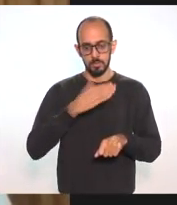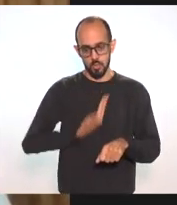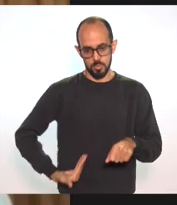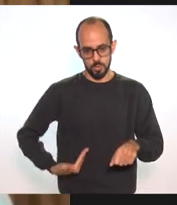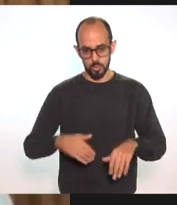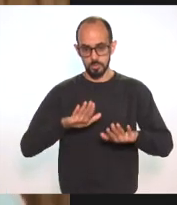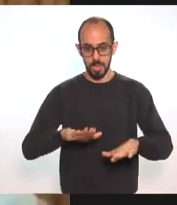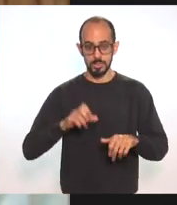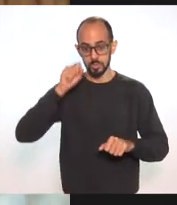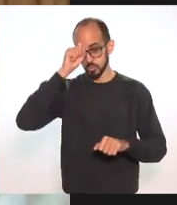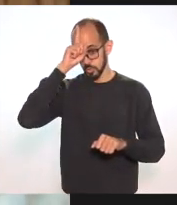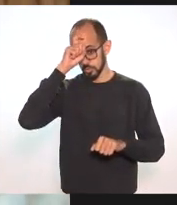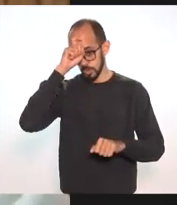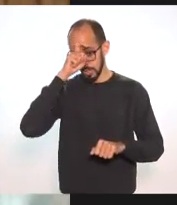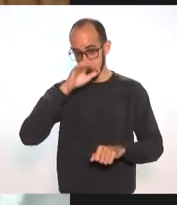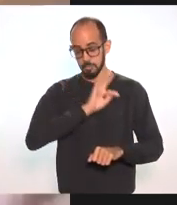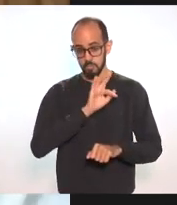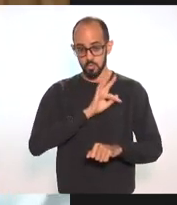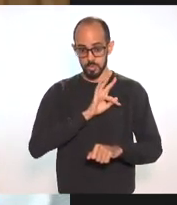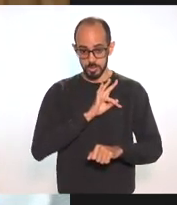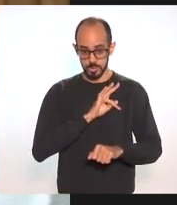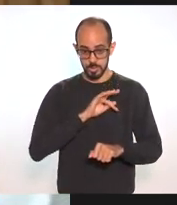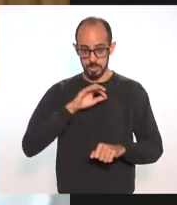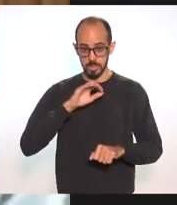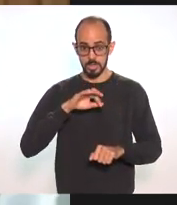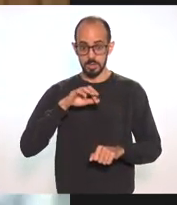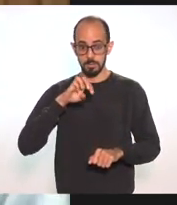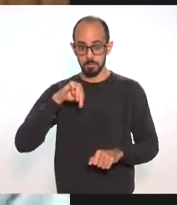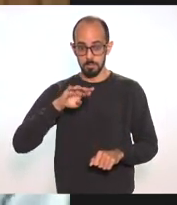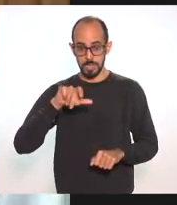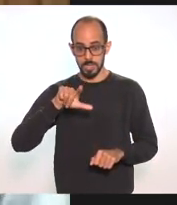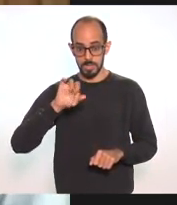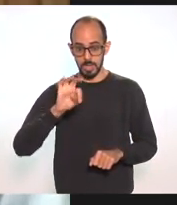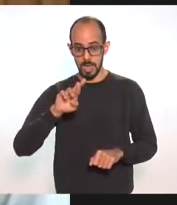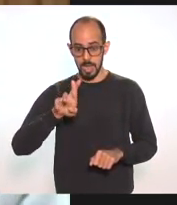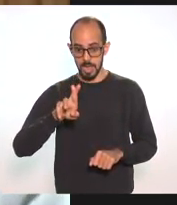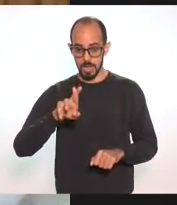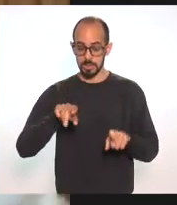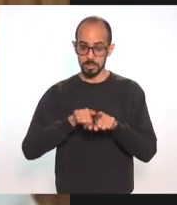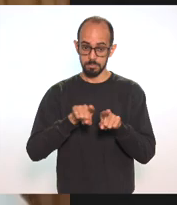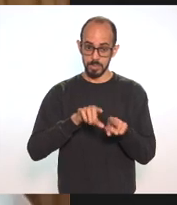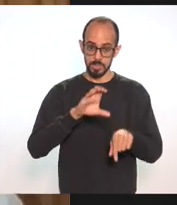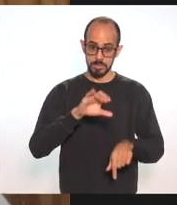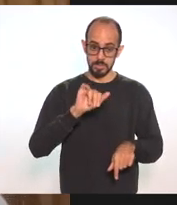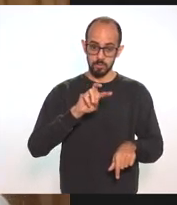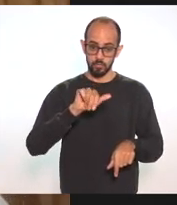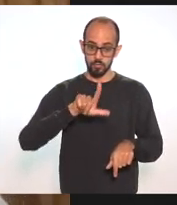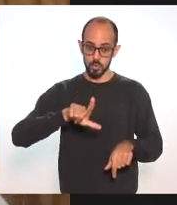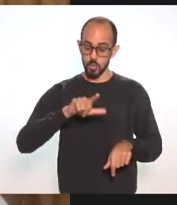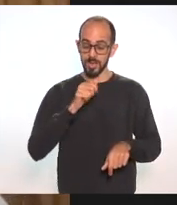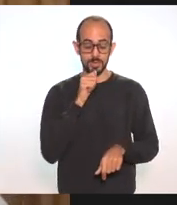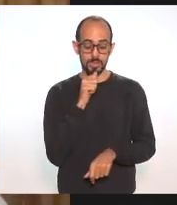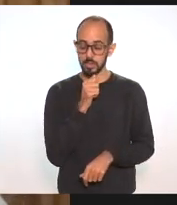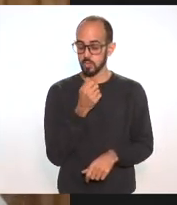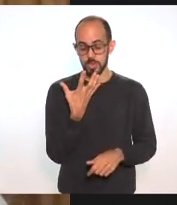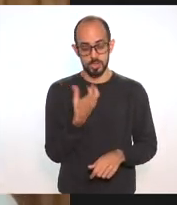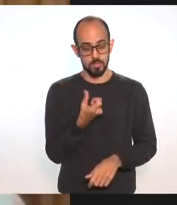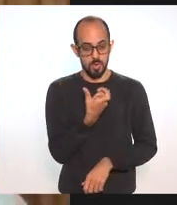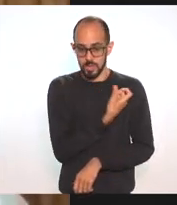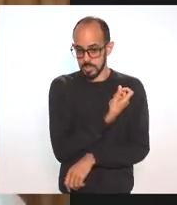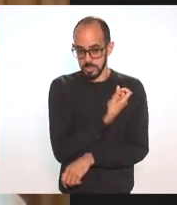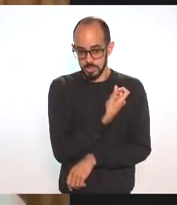da Polícia Civil e os que vão aplicar as vacinas no corpo de bombeiros ainda não foram vacinados,